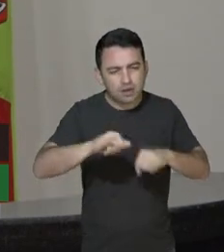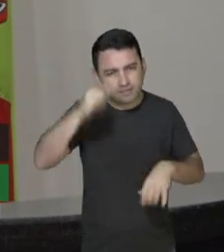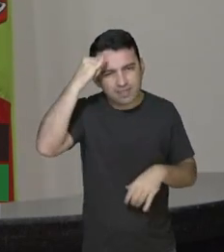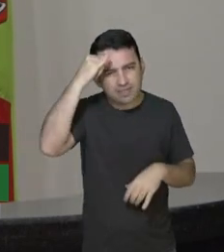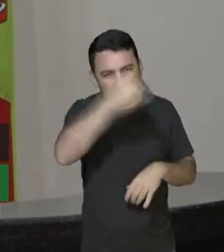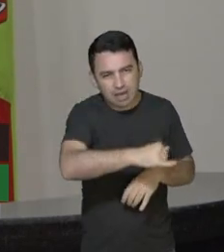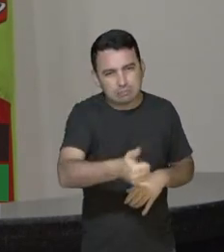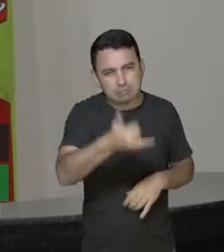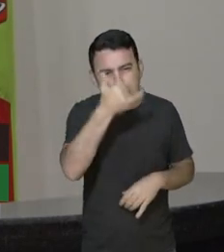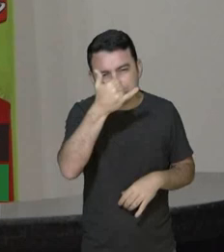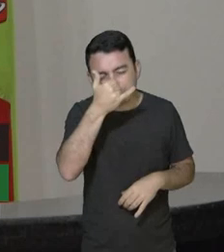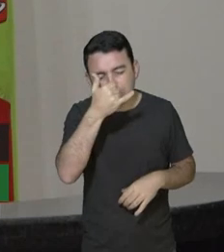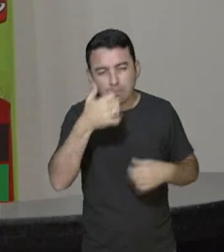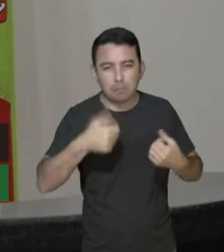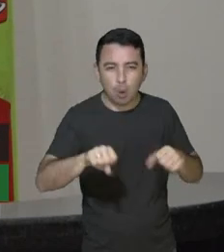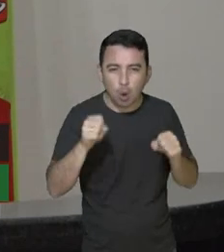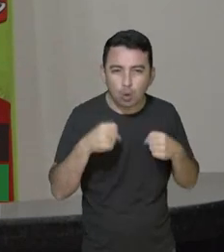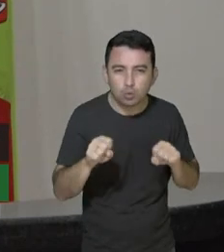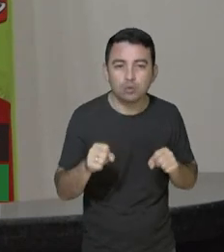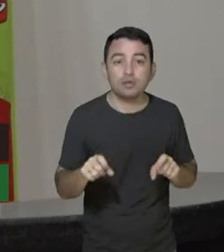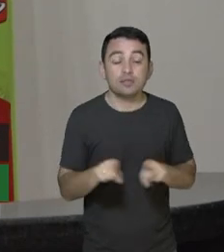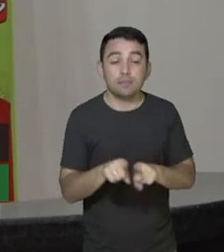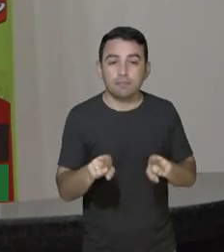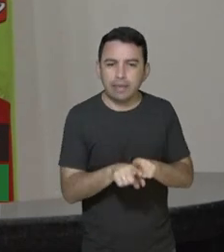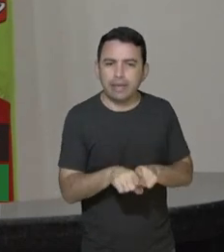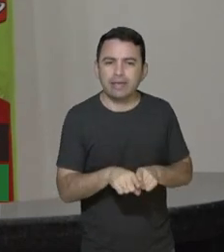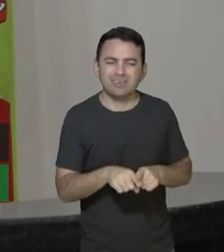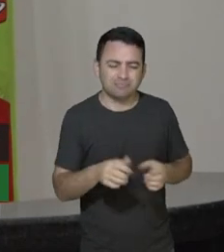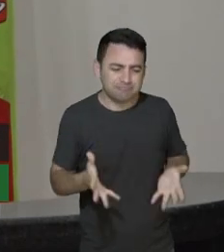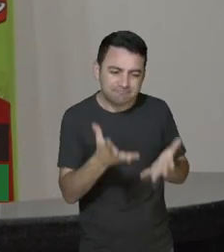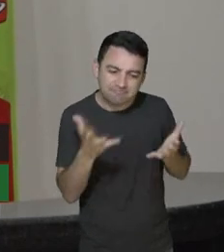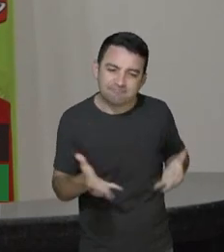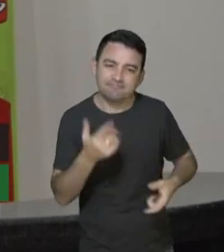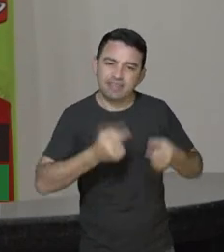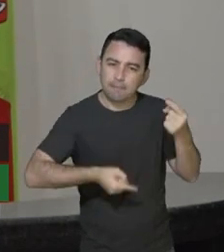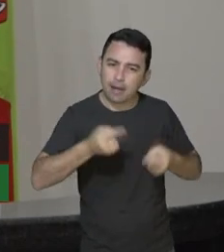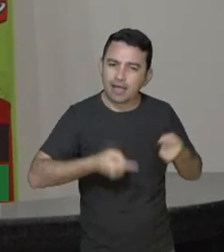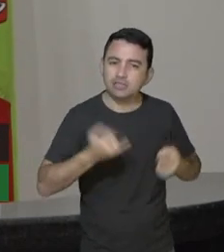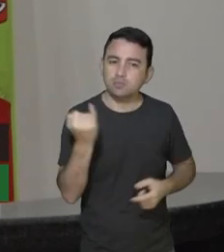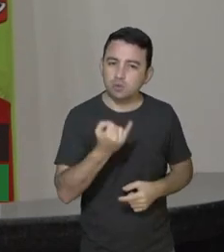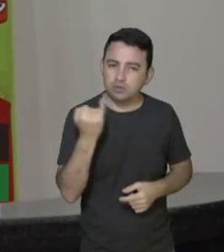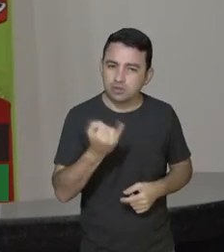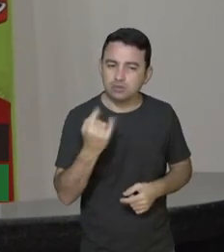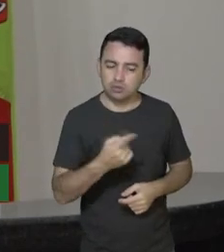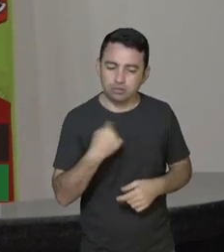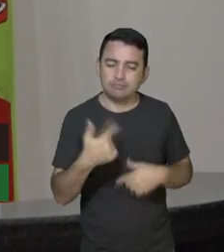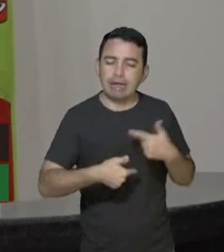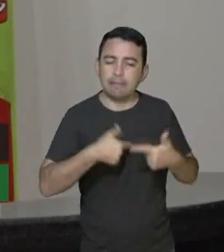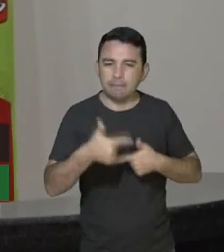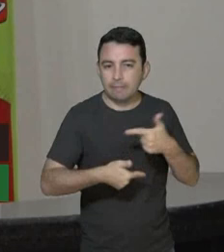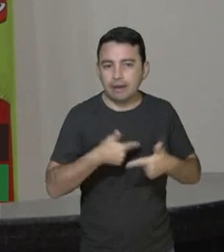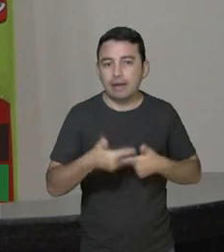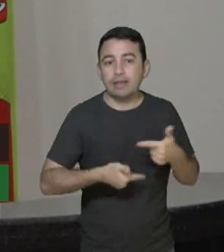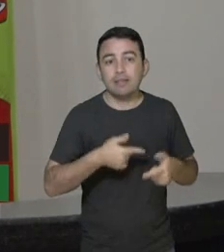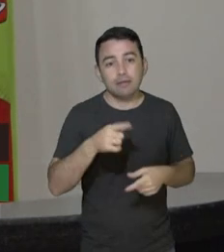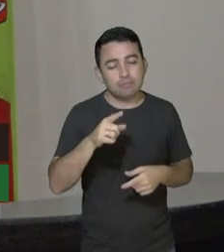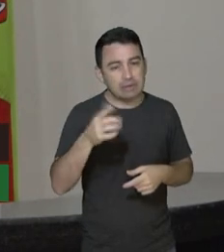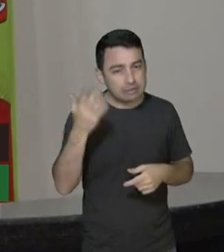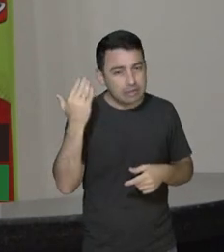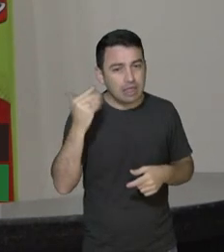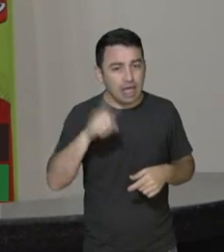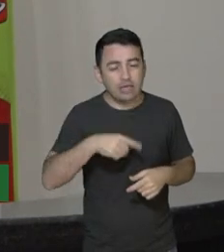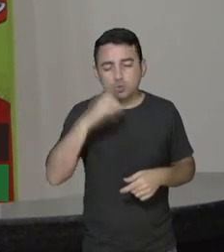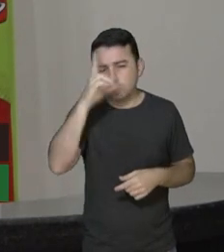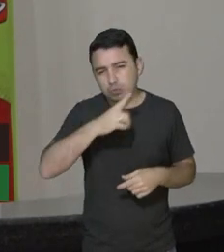das motos, além de estimular debates importantes. Enfim, nosso trabalho era de domingo